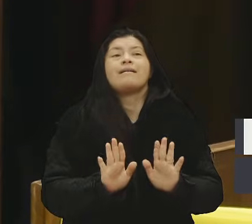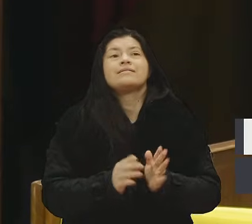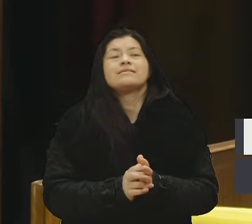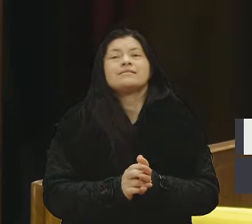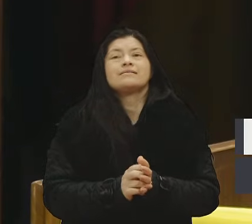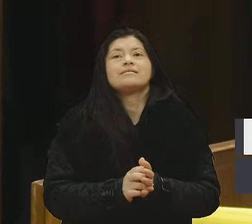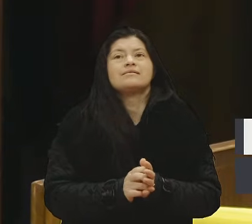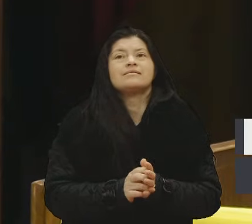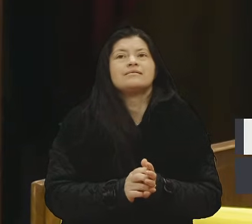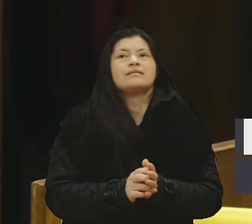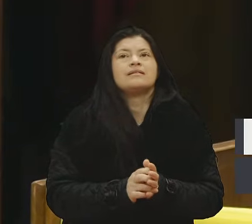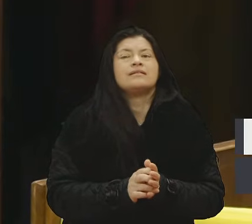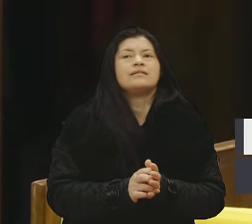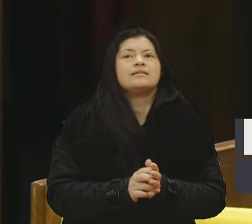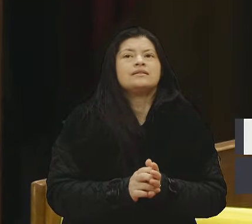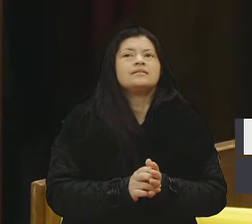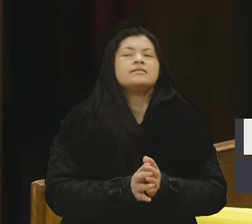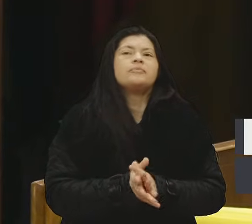que